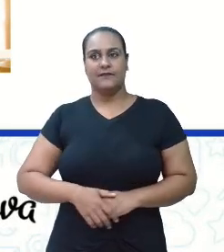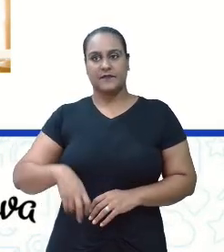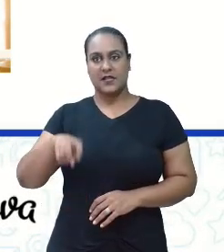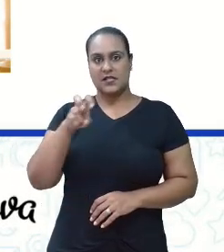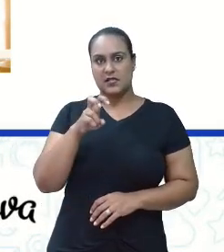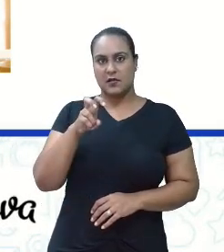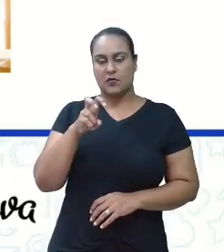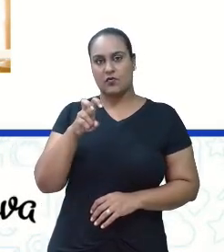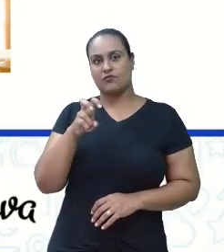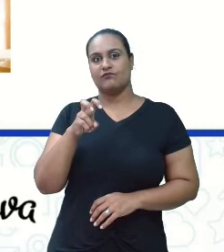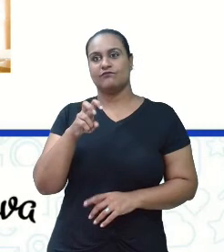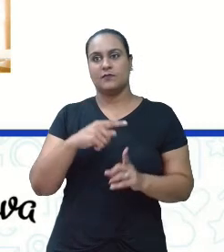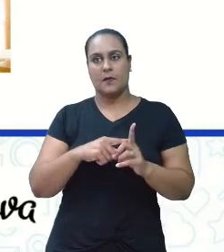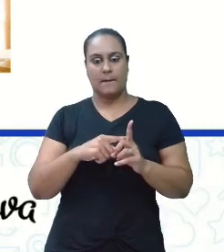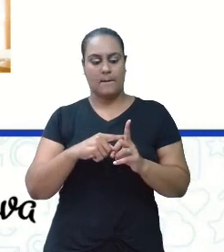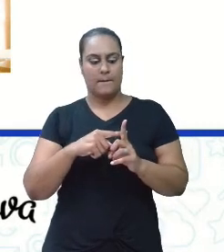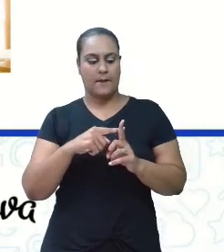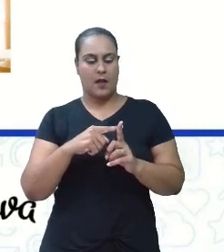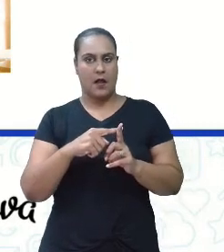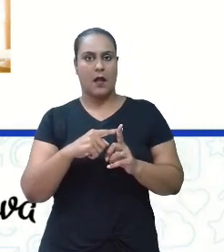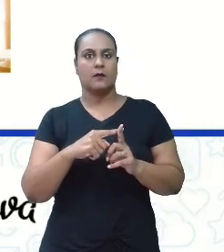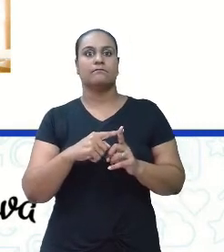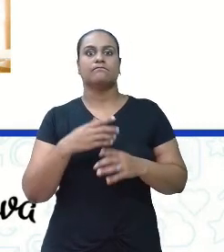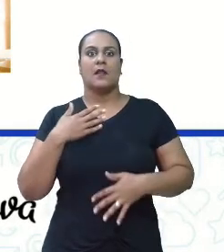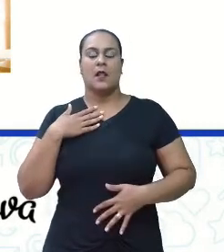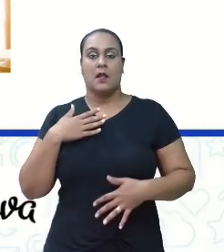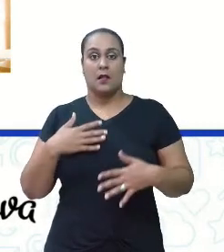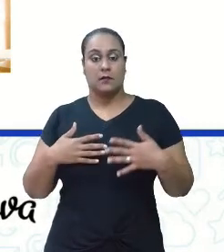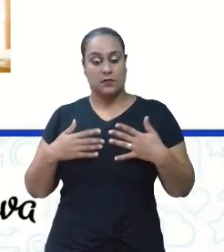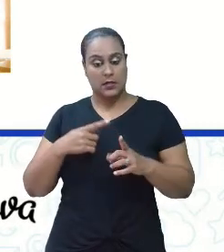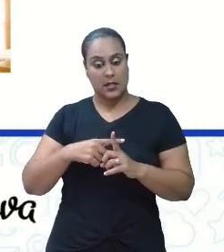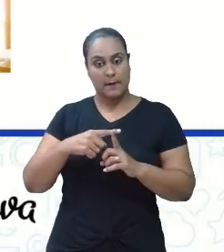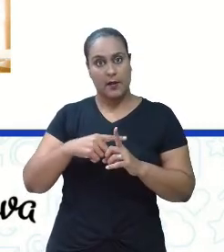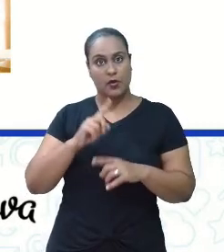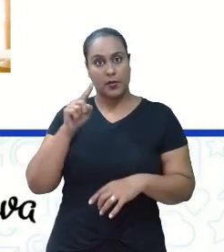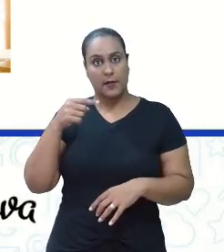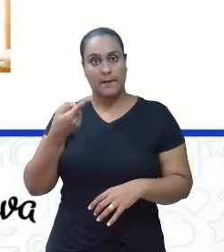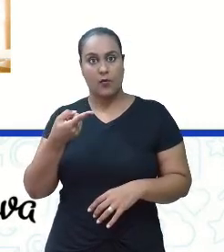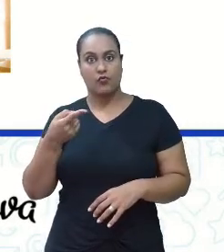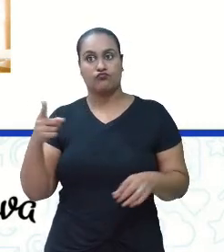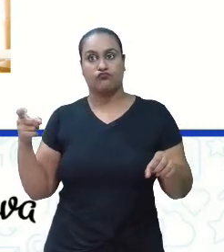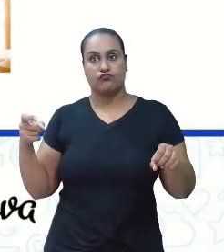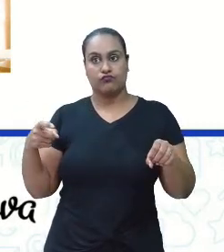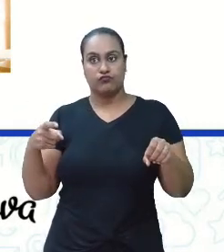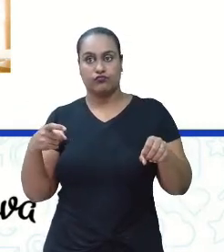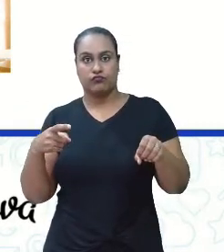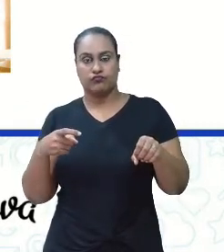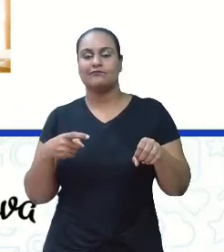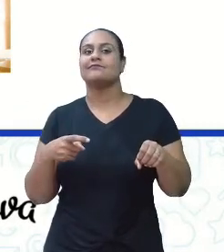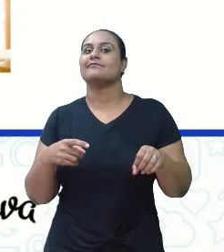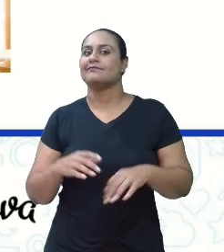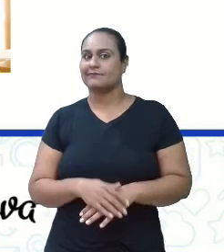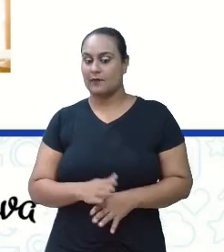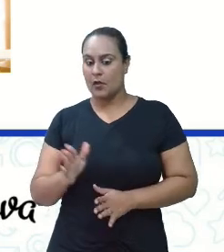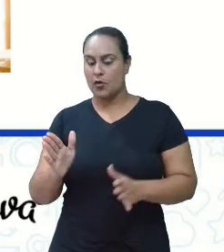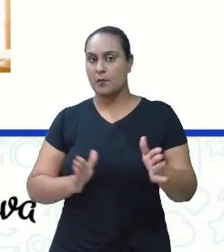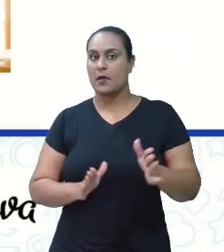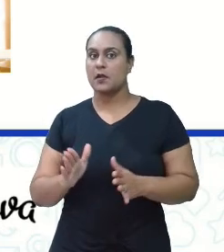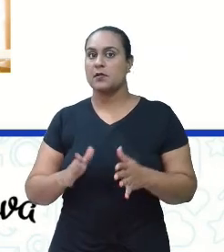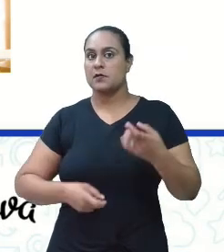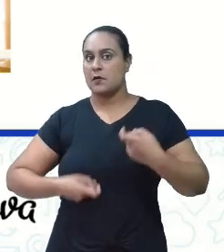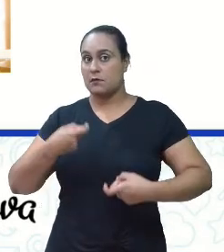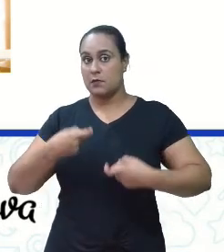graus Celsius na temperatura após a ovulação. Então, por essa temperatura, nesse período, a relação